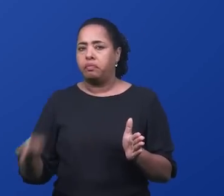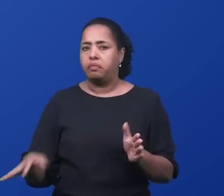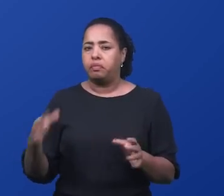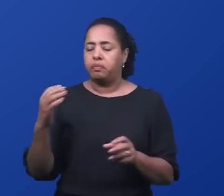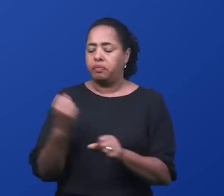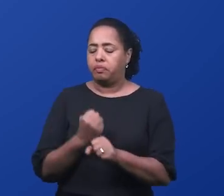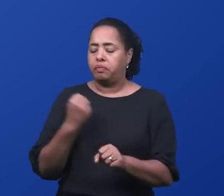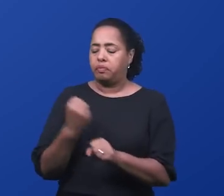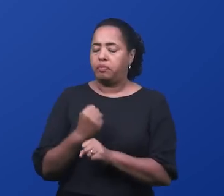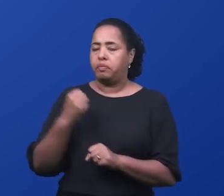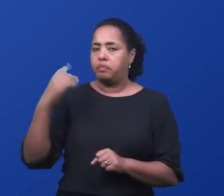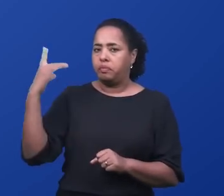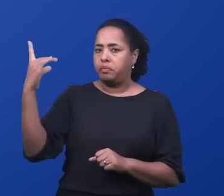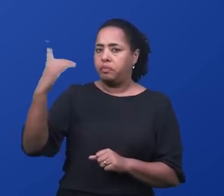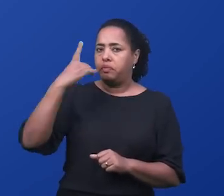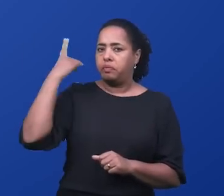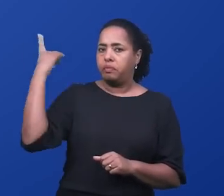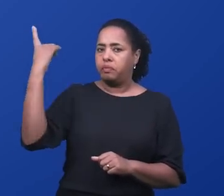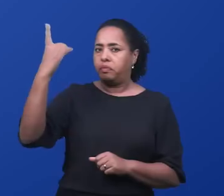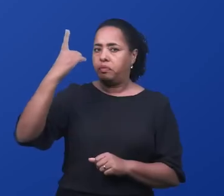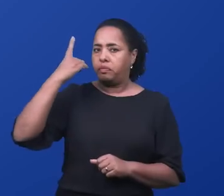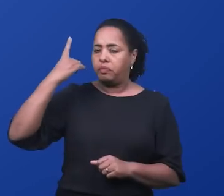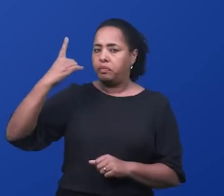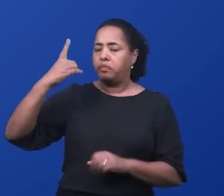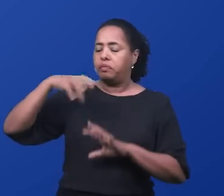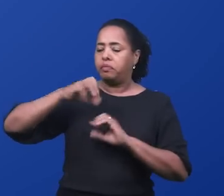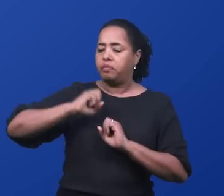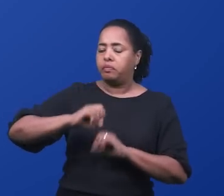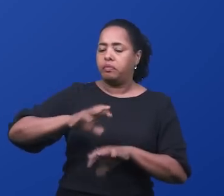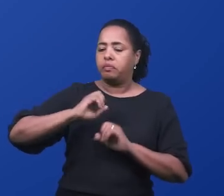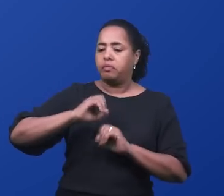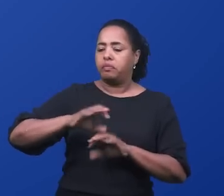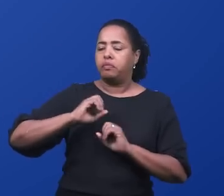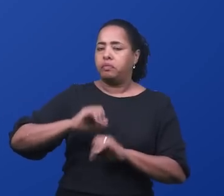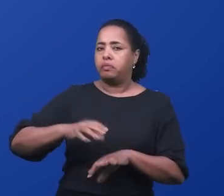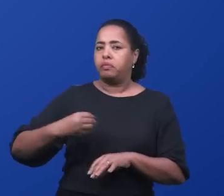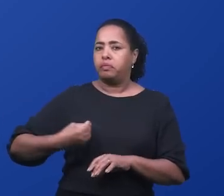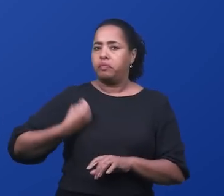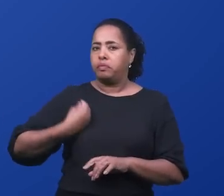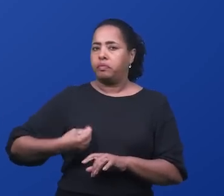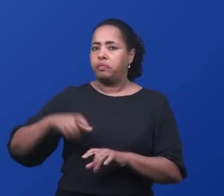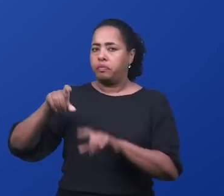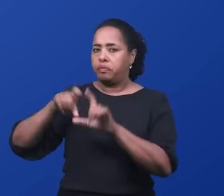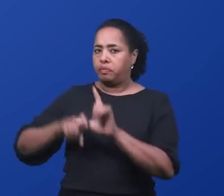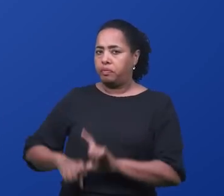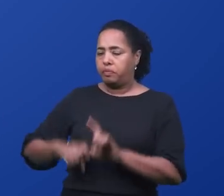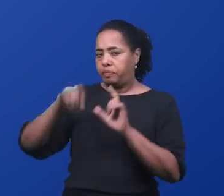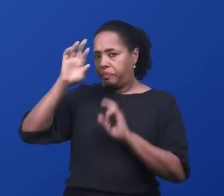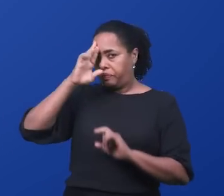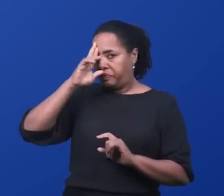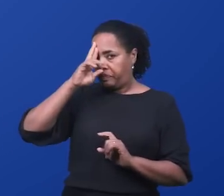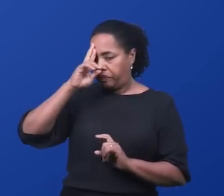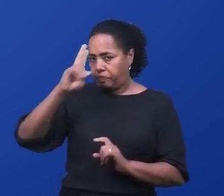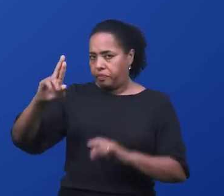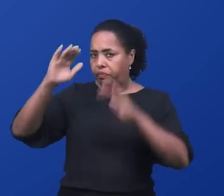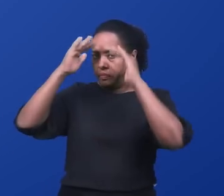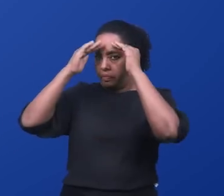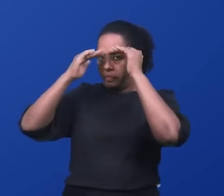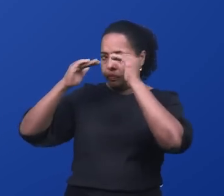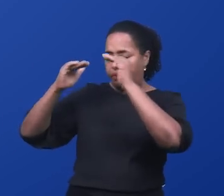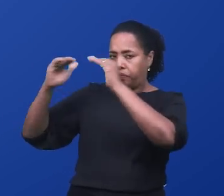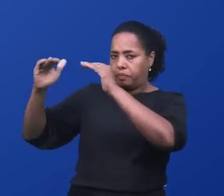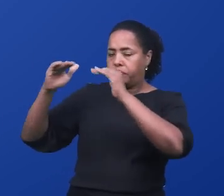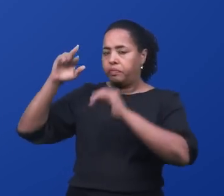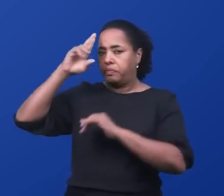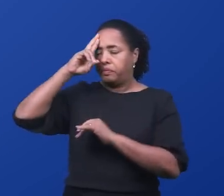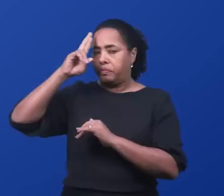da obra de Davi, Davi nos ensinou a viver na dependência do Senhor, a